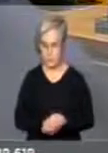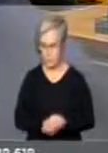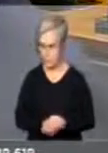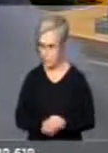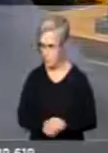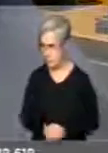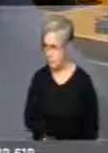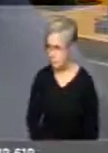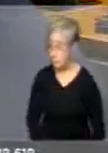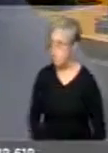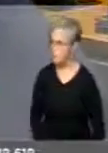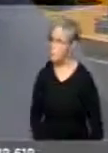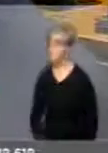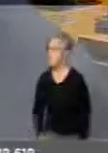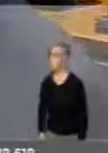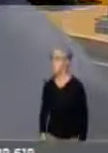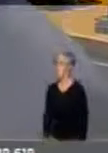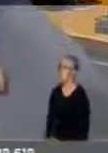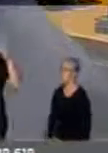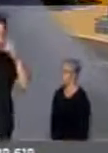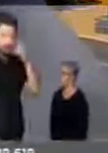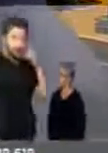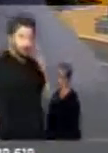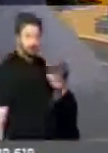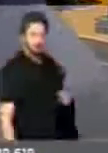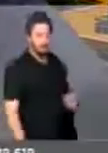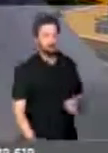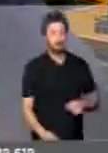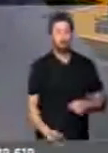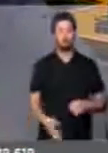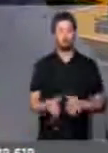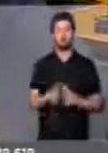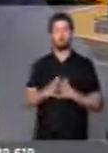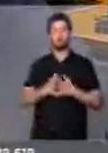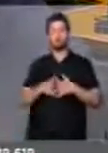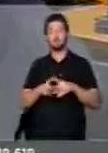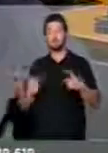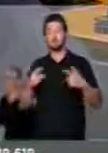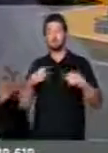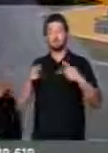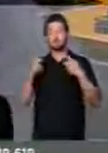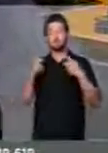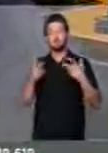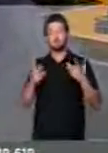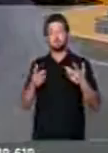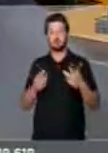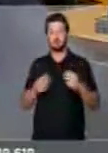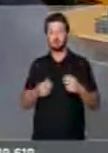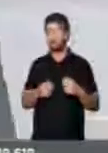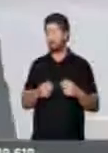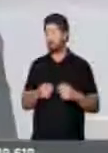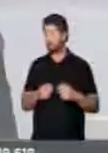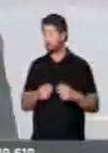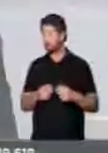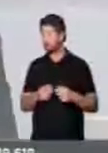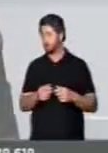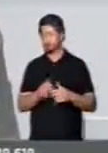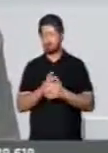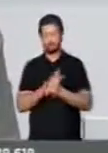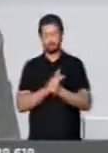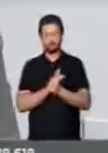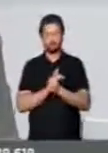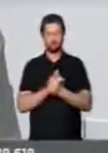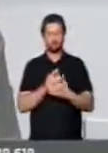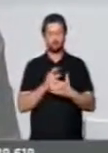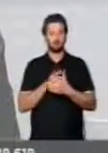Quais as repercussões, né, que você tem observado com relação às decisões de entendimento do Supremo Tribunal Federal